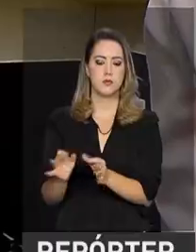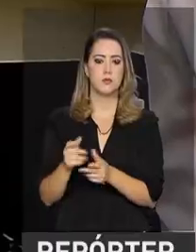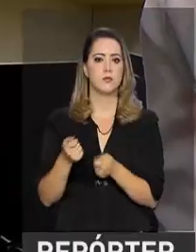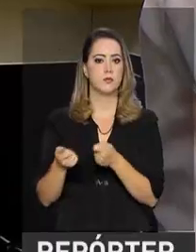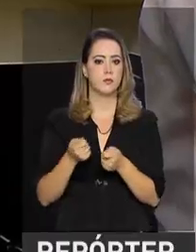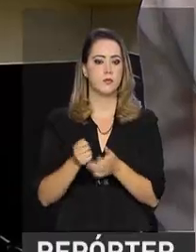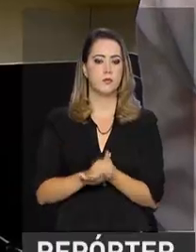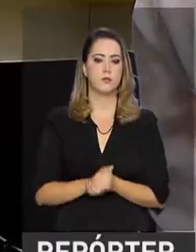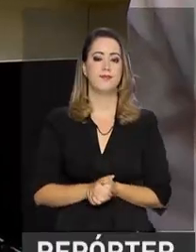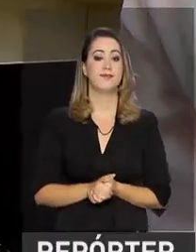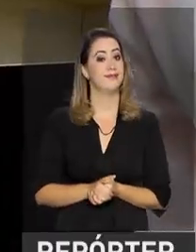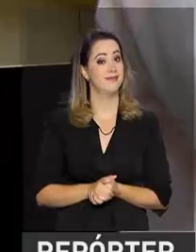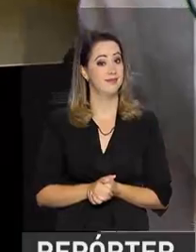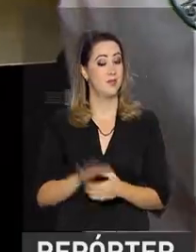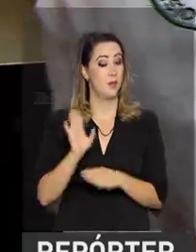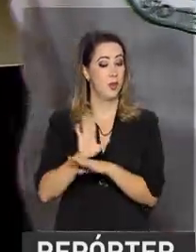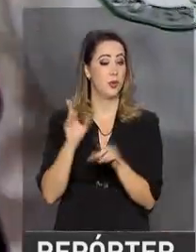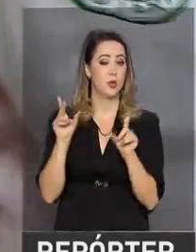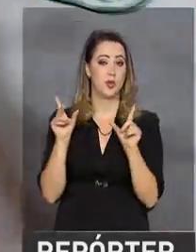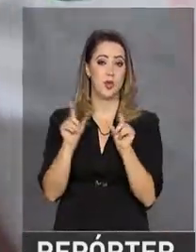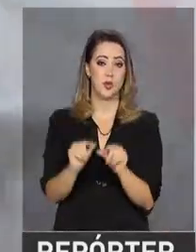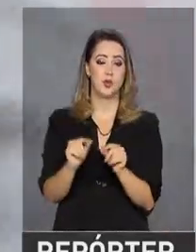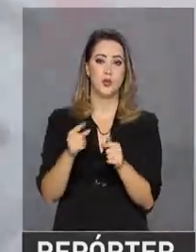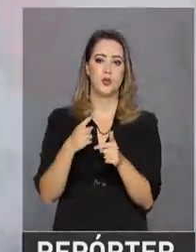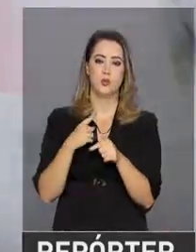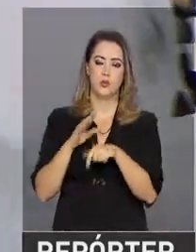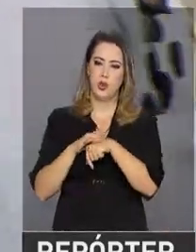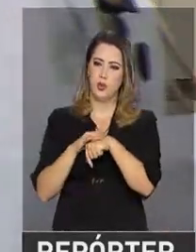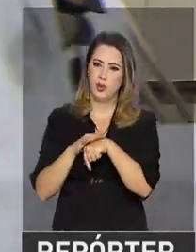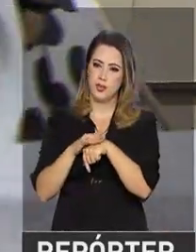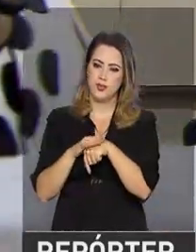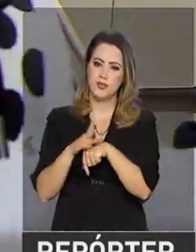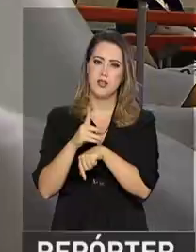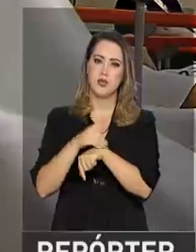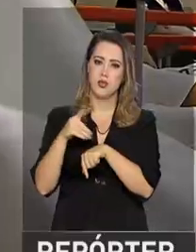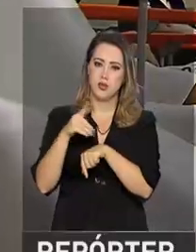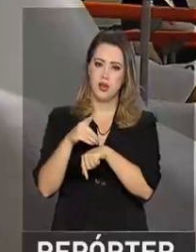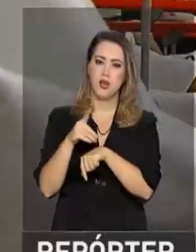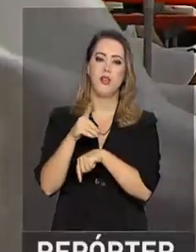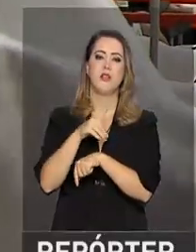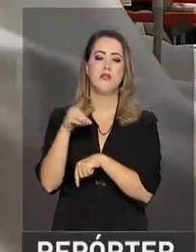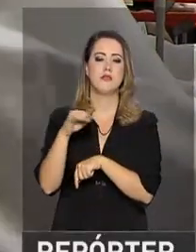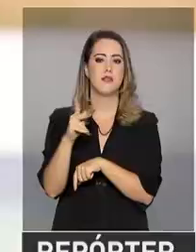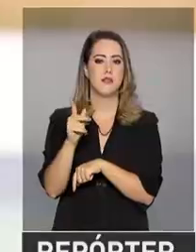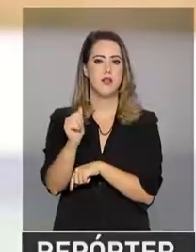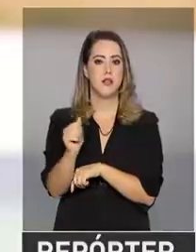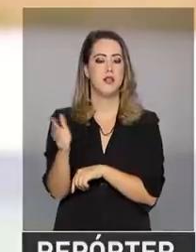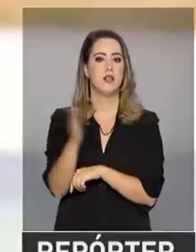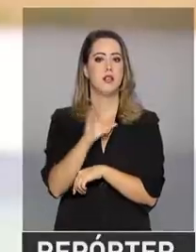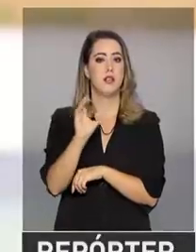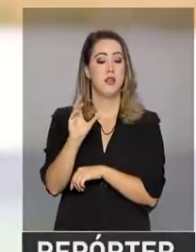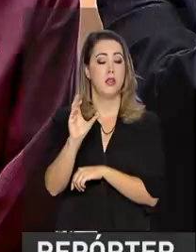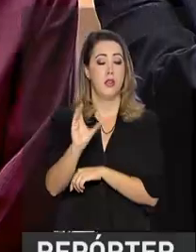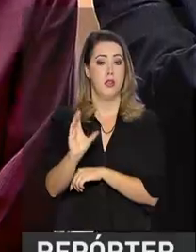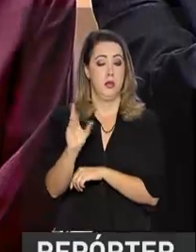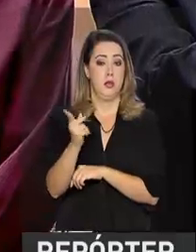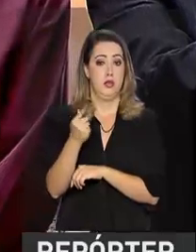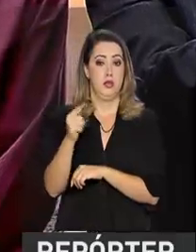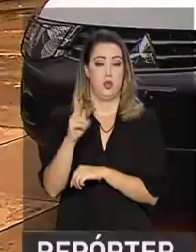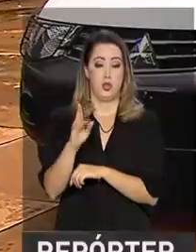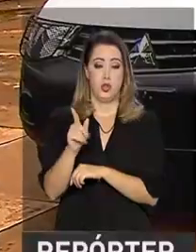para ajudar a manter a redução no número de casos de dengue zica este congonha em brasília o ministério da saúde